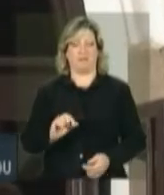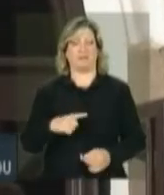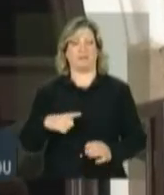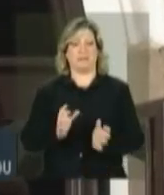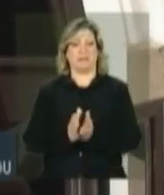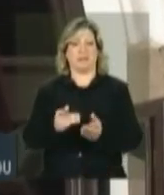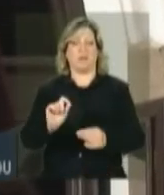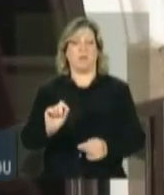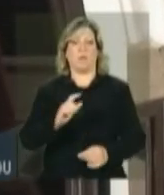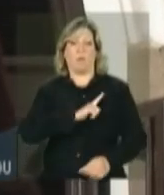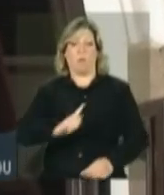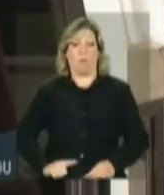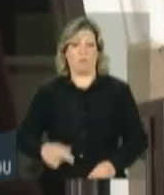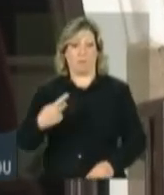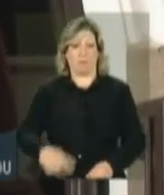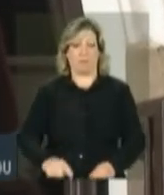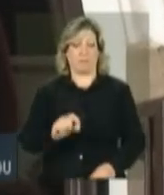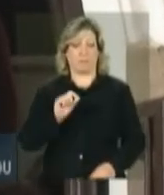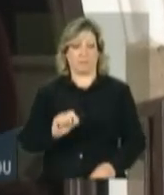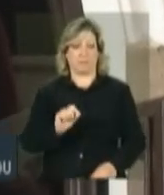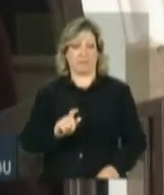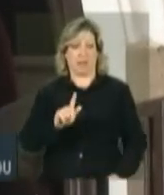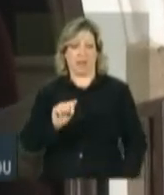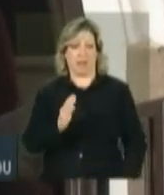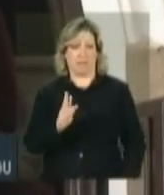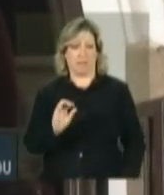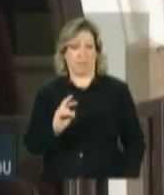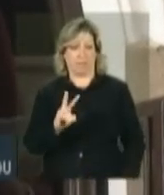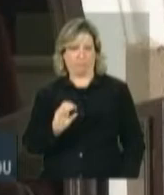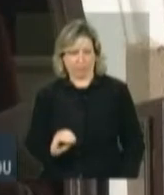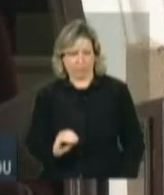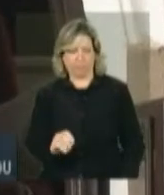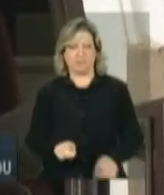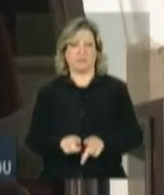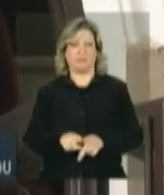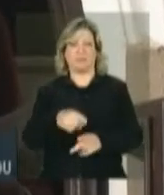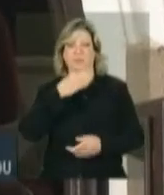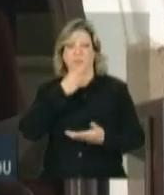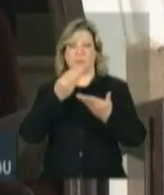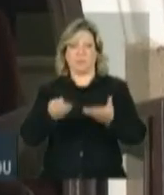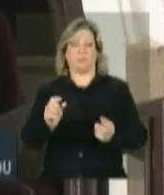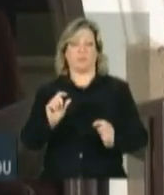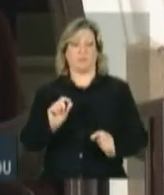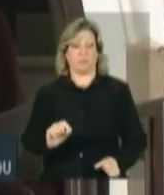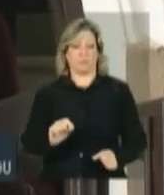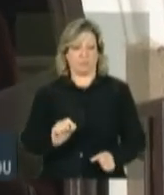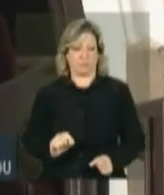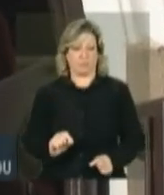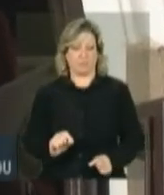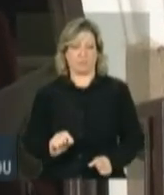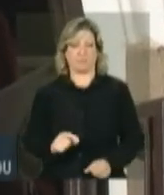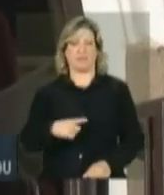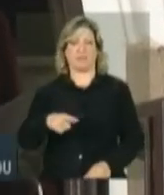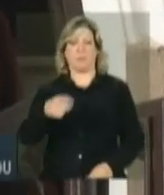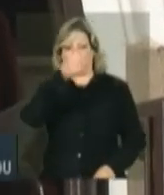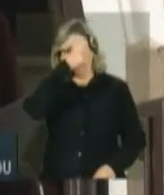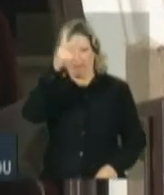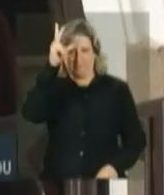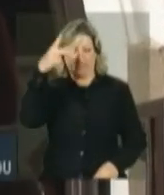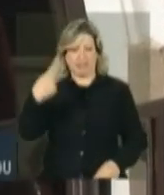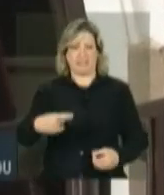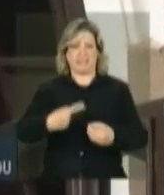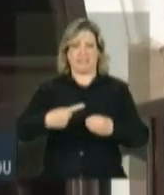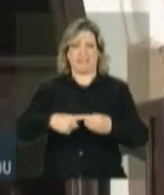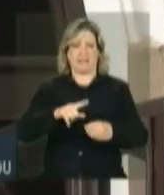de Gabrovo, Marian Konstantinov, o senhor Dobrin Savicheve, prefeito de